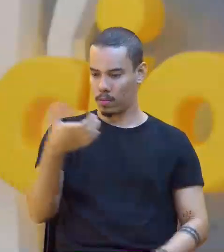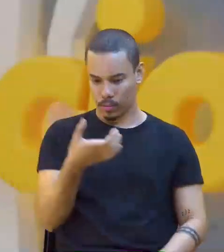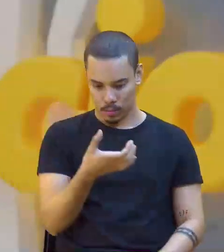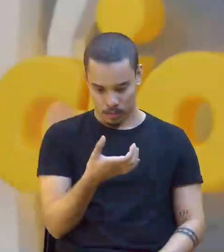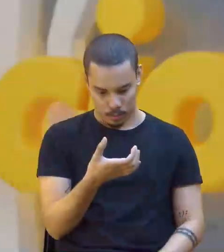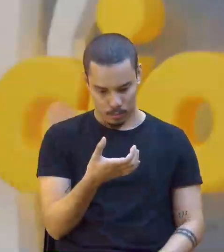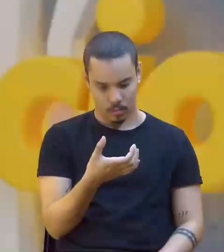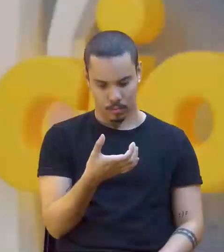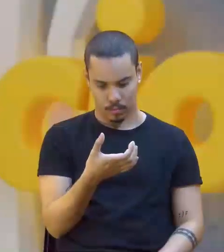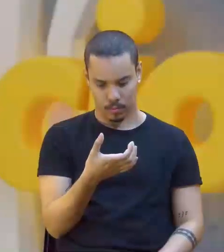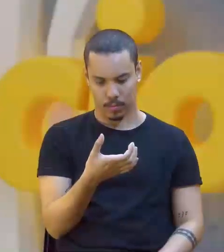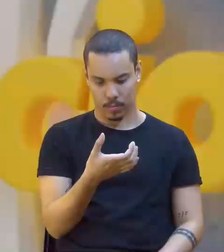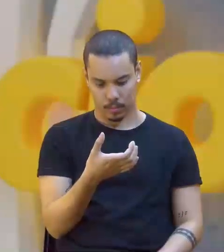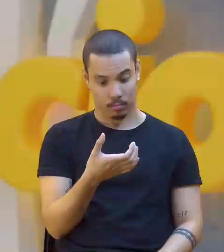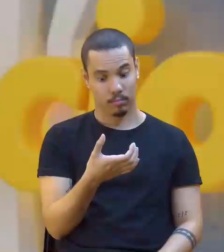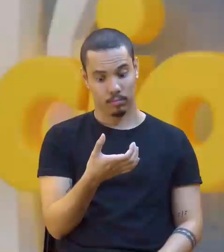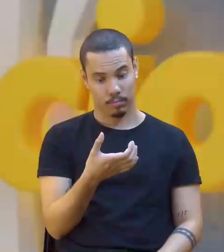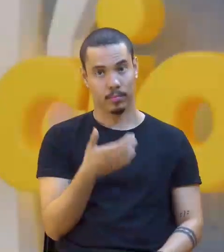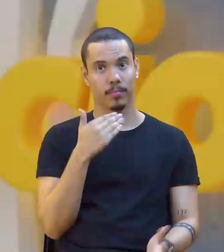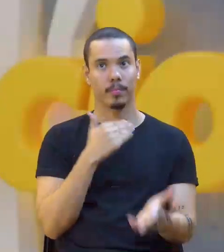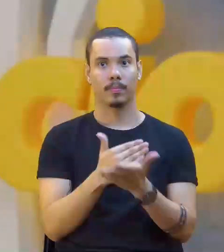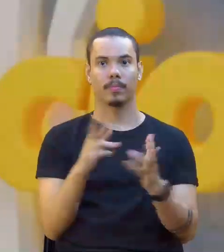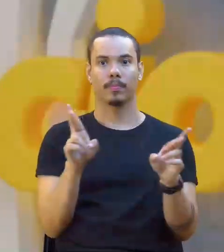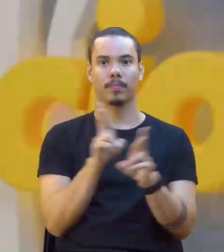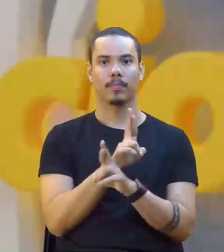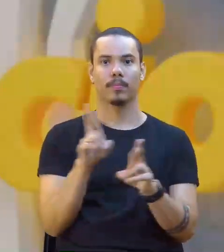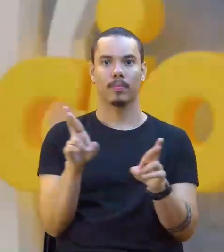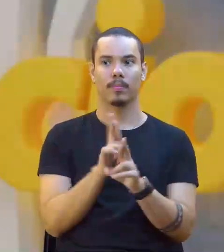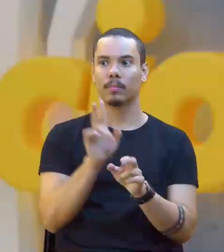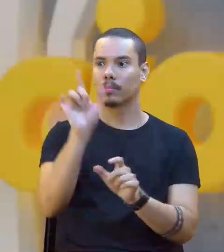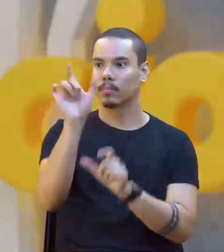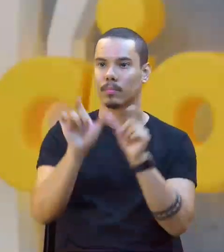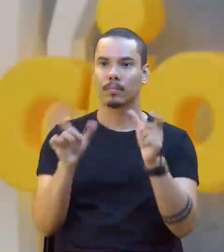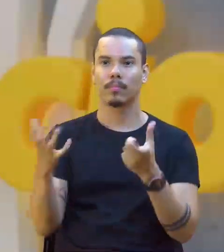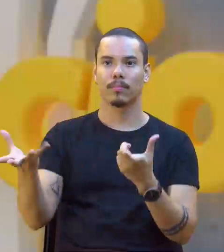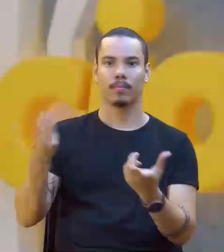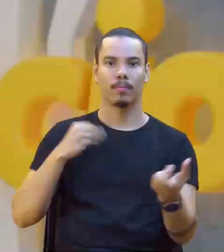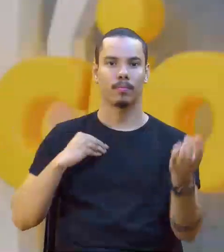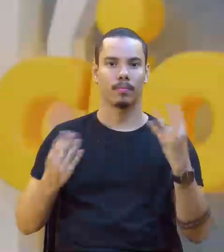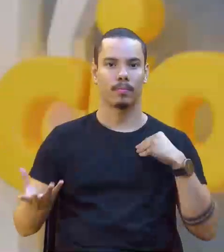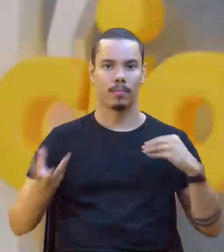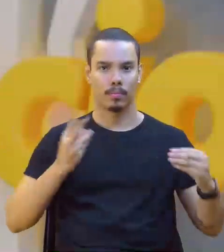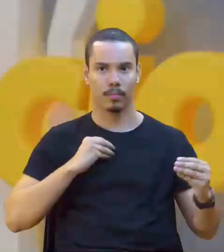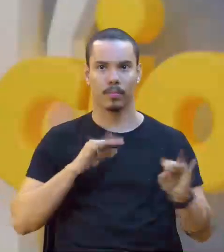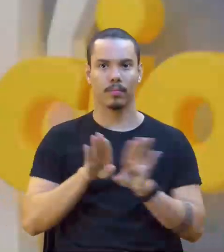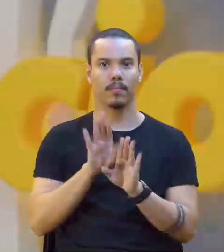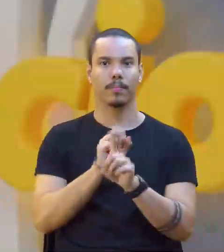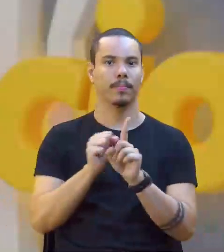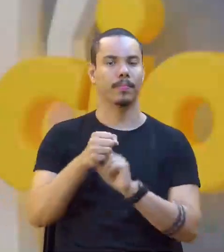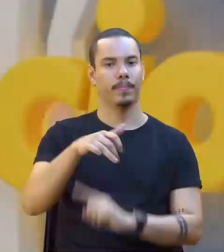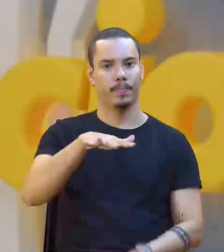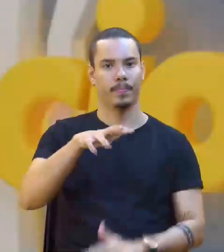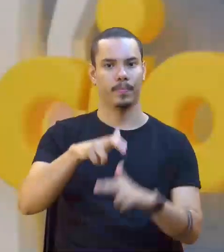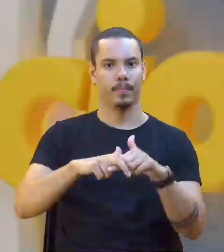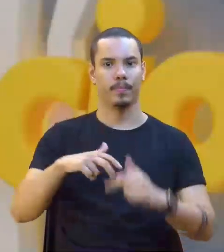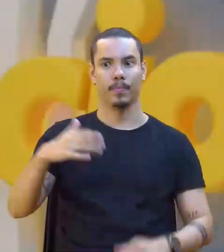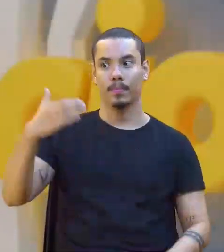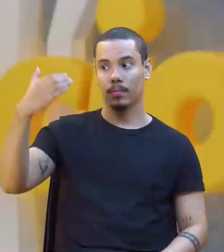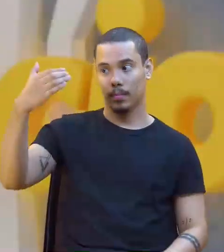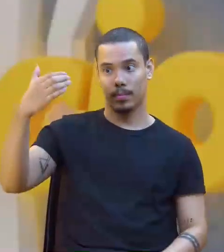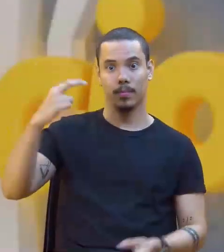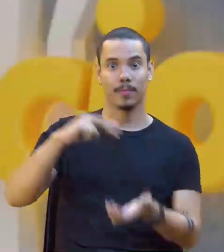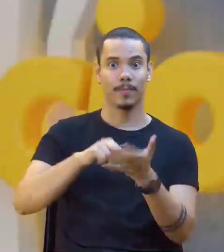a partir das minhas relações com o outro, das minhas relações sociais. O self, ele é o